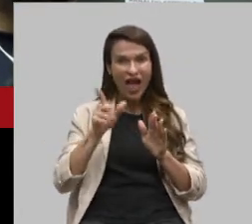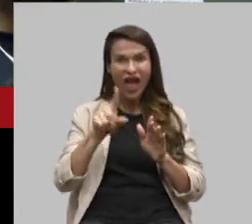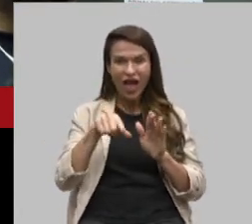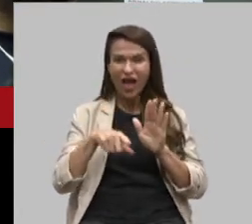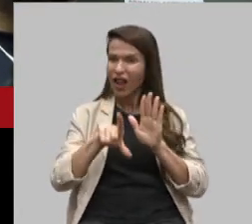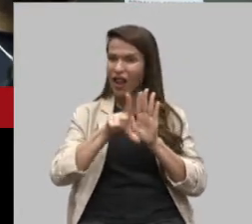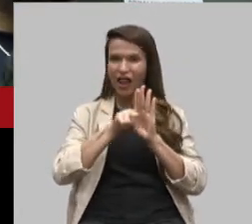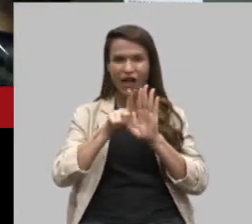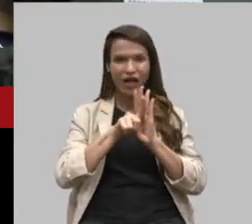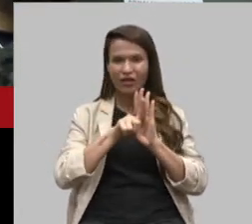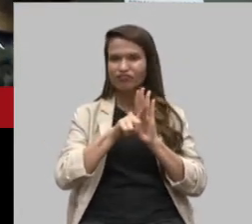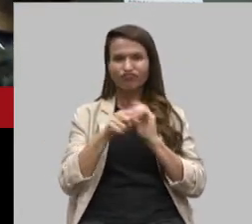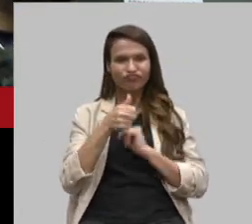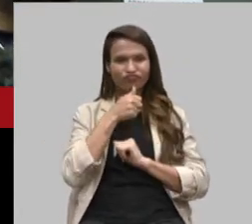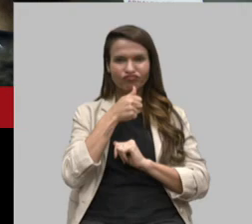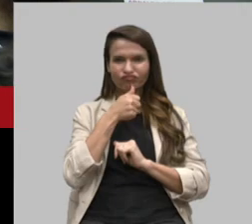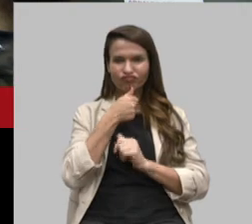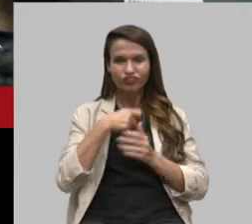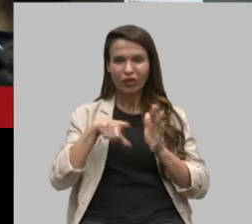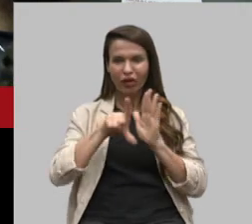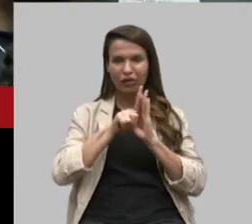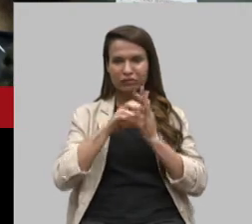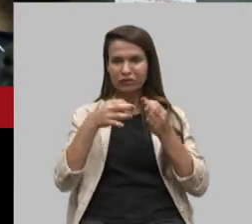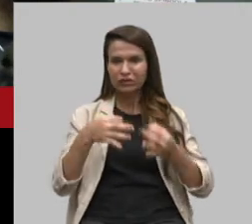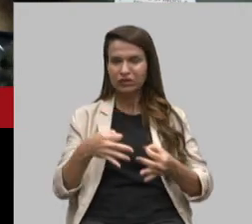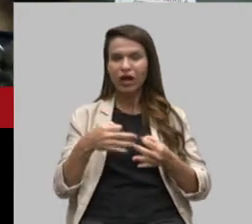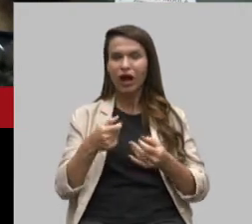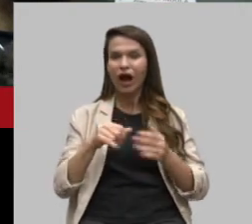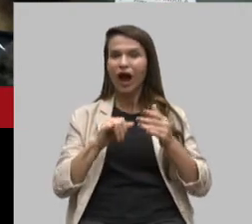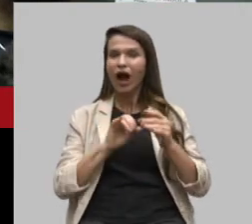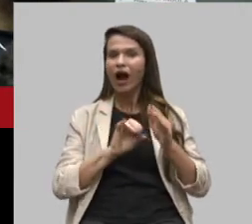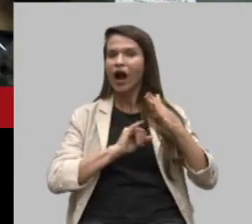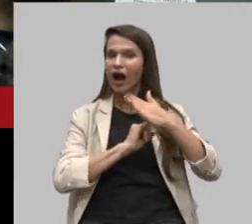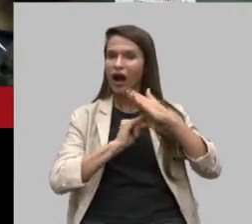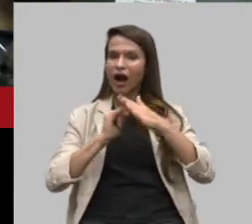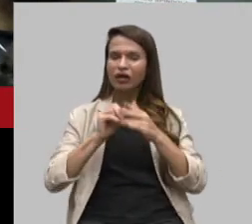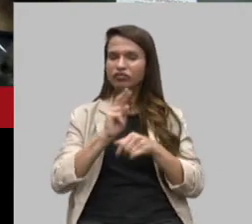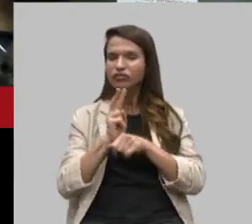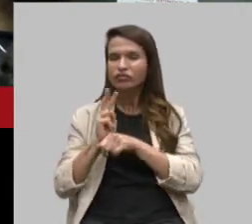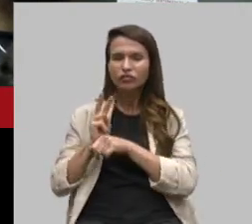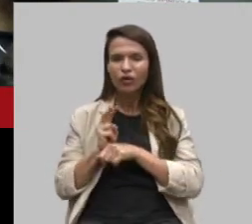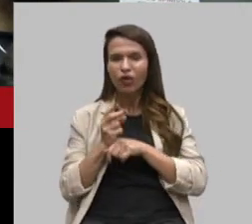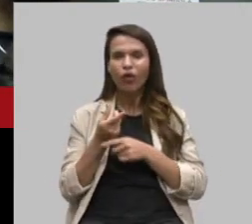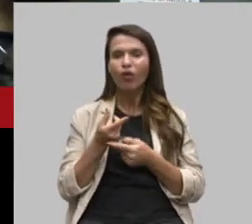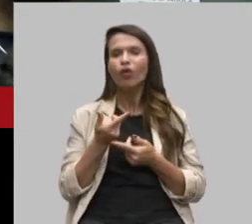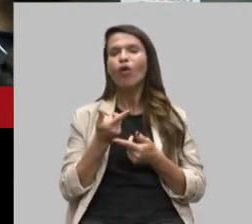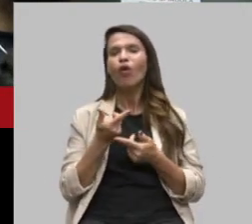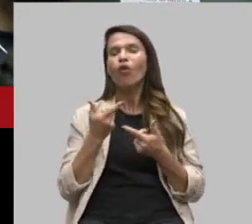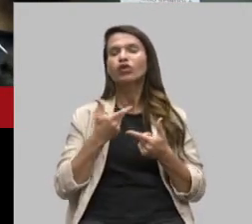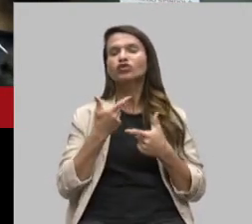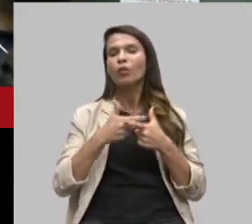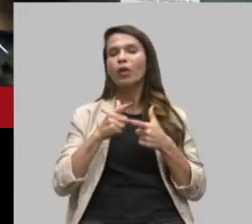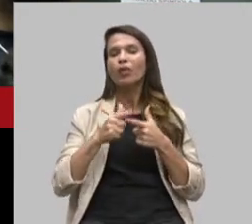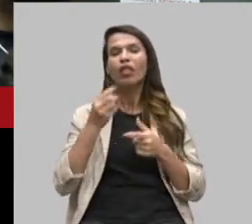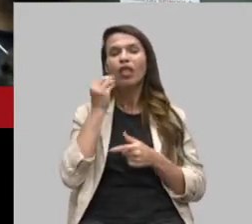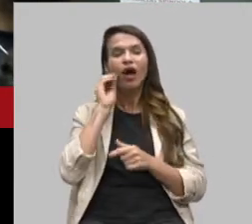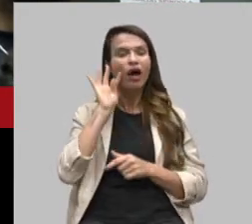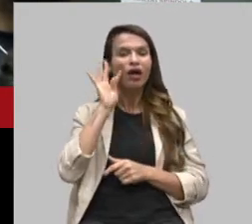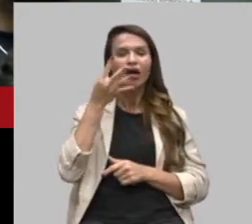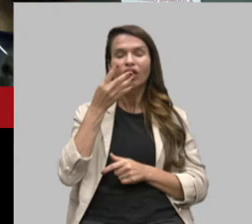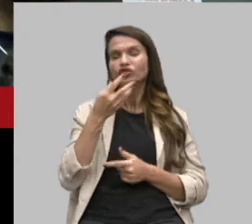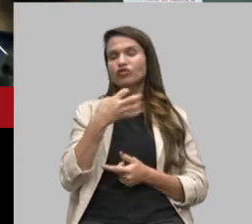está sendo aplicada da maneira correta cabe a instituição investigar de onde vem a problemática e solucioná-la não de forma